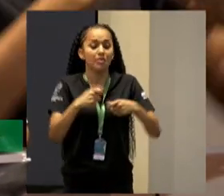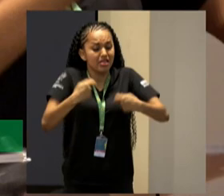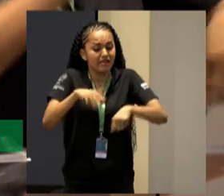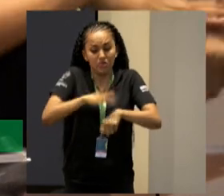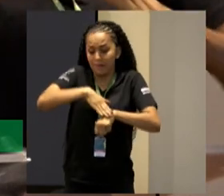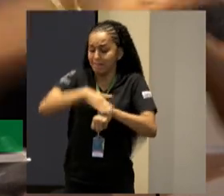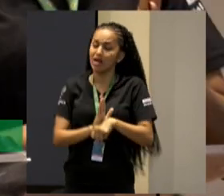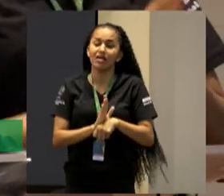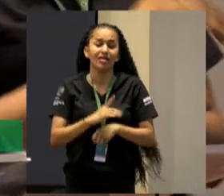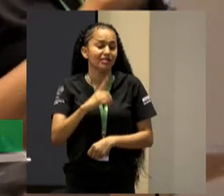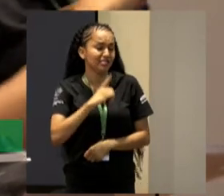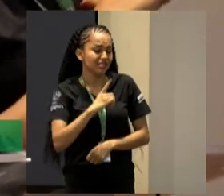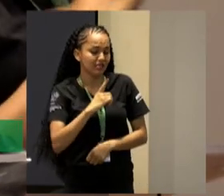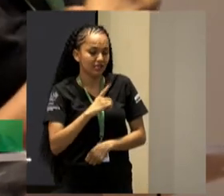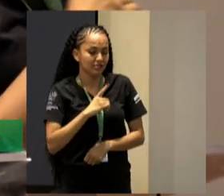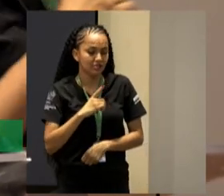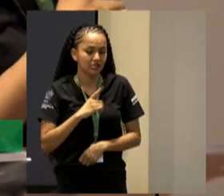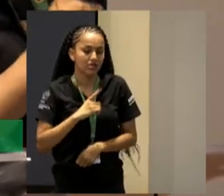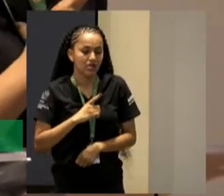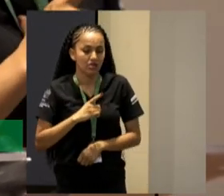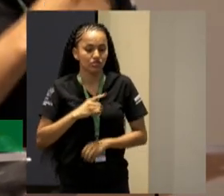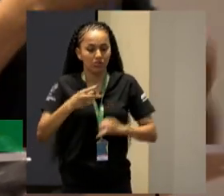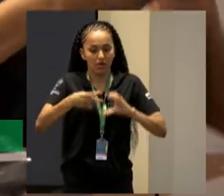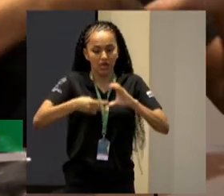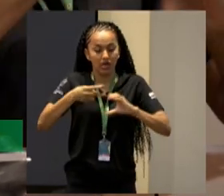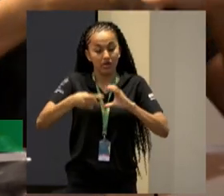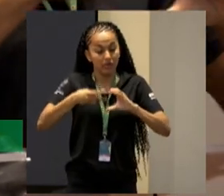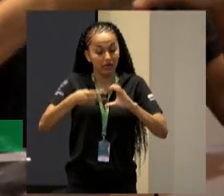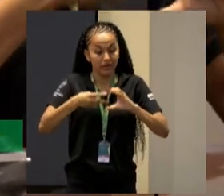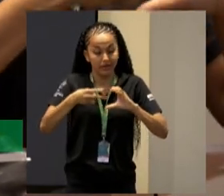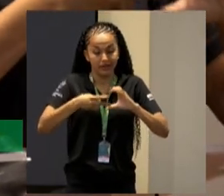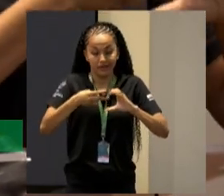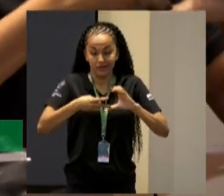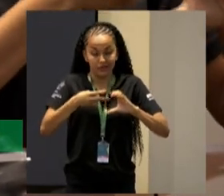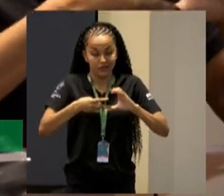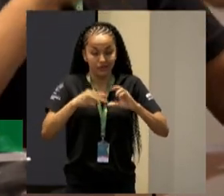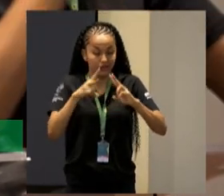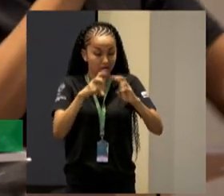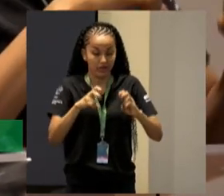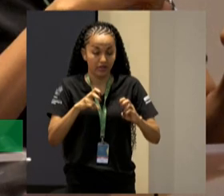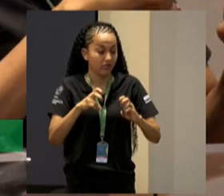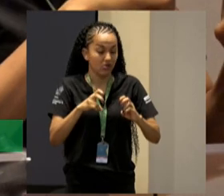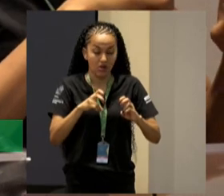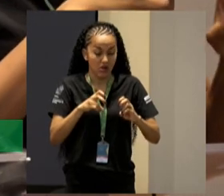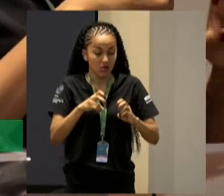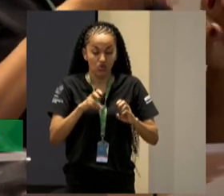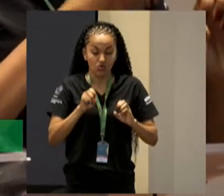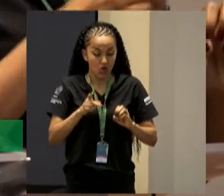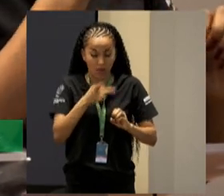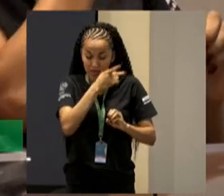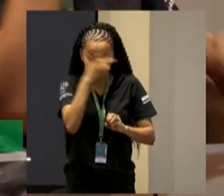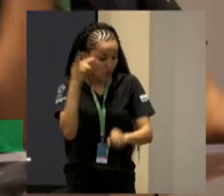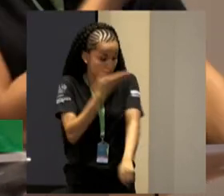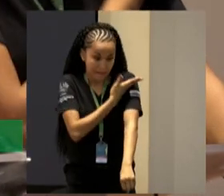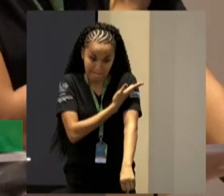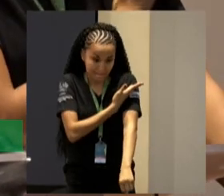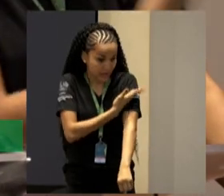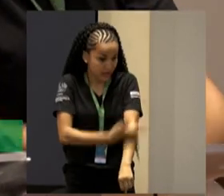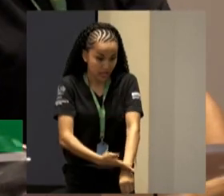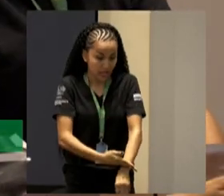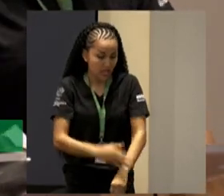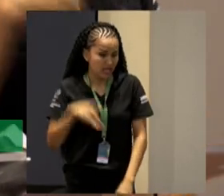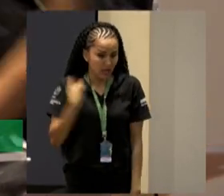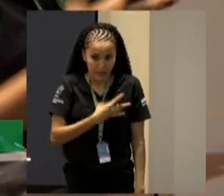mais. Tínhamos uma Câmara Municipal totalmente branca. Nós entendemos que nós precisaríamos ter um político negro naquele